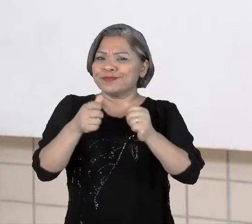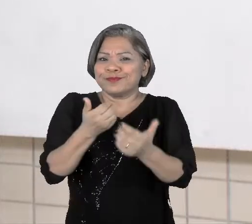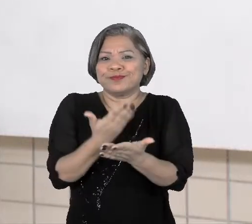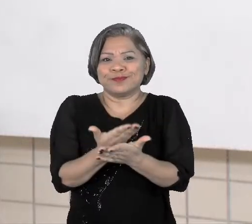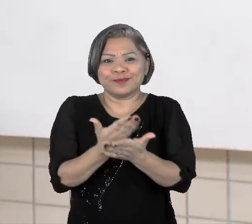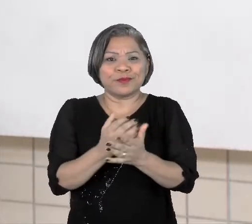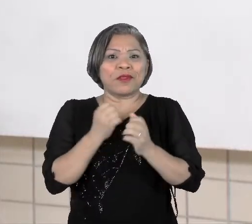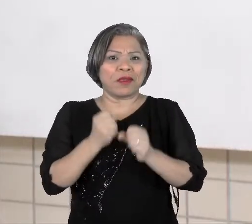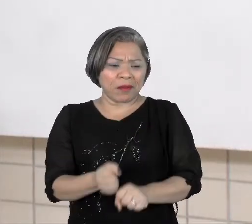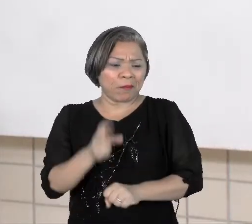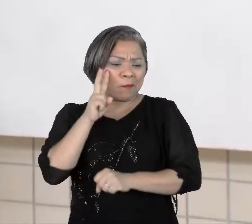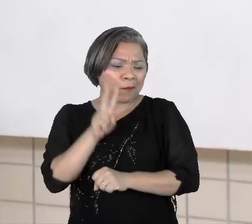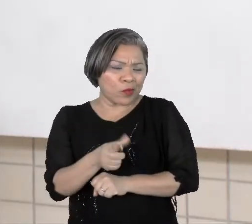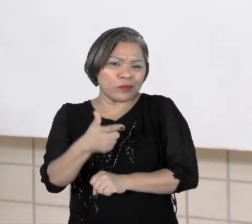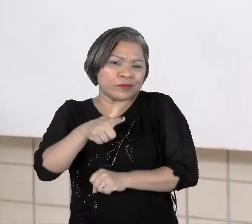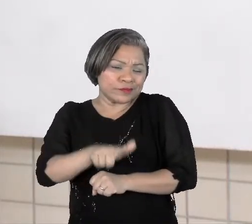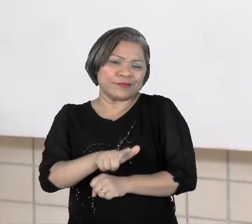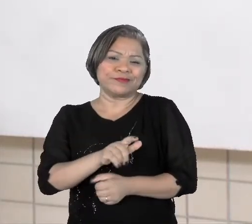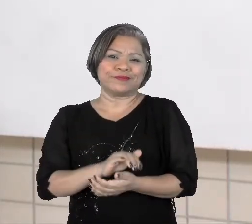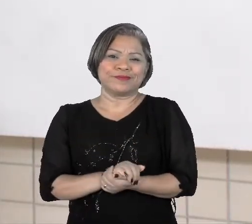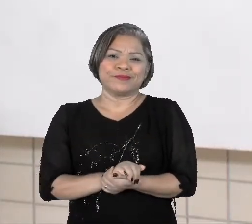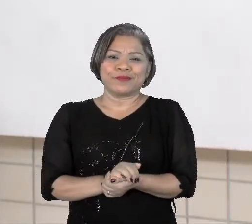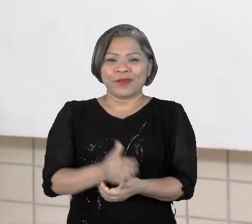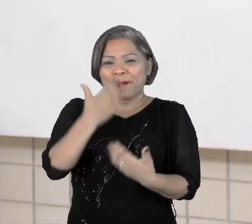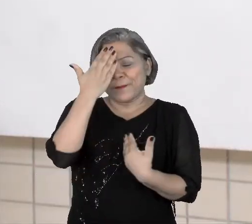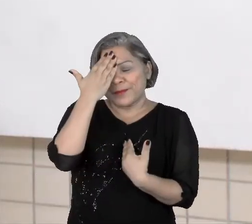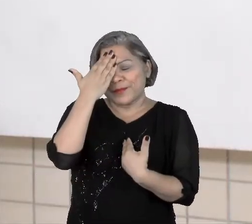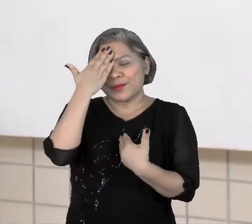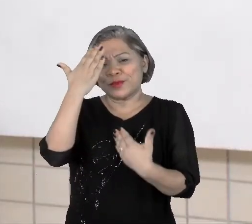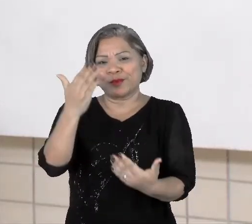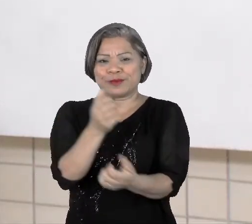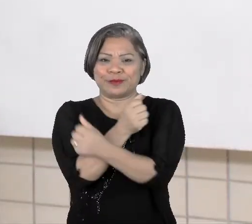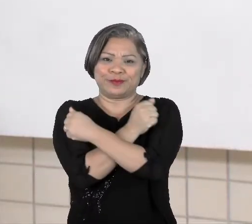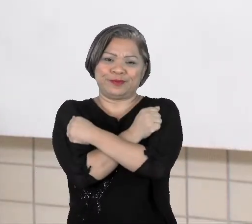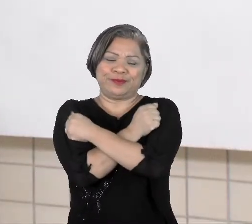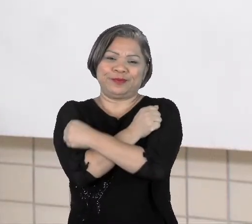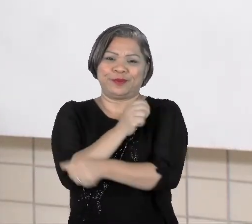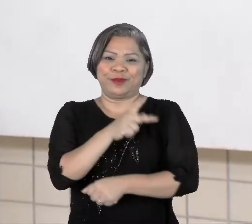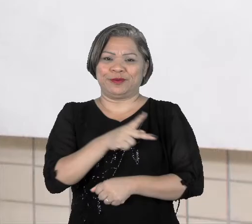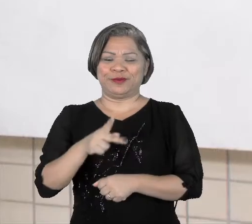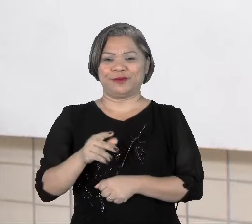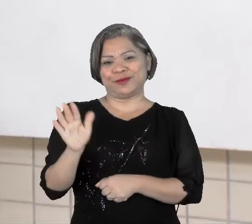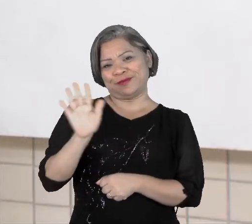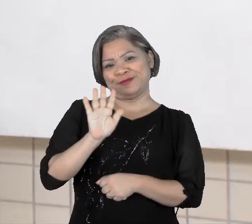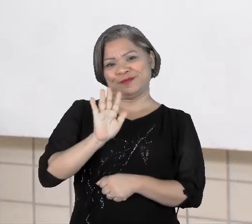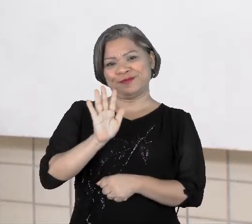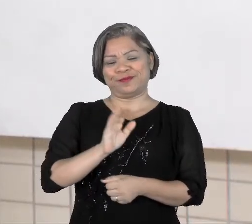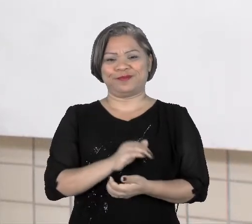revisando esse conteúdo. No mais, muito obrigado e um abraço do professor Giovanni. Tchau, tchau.